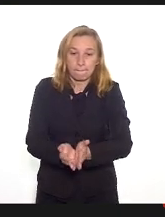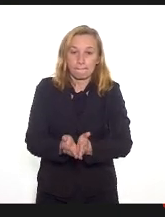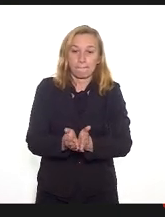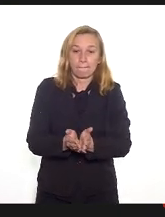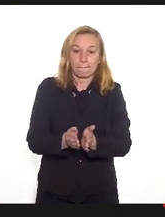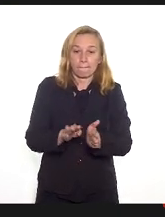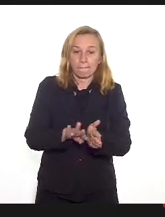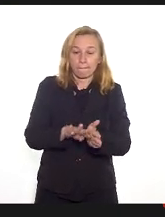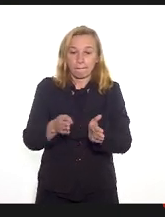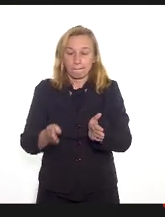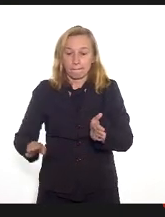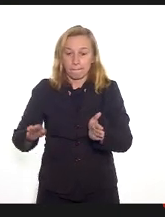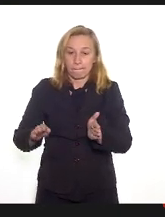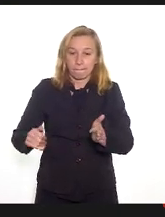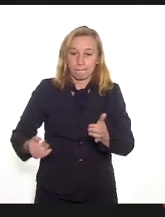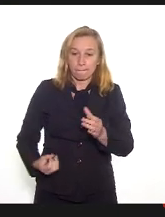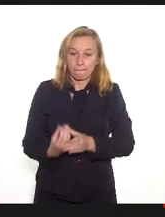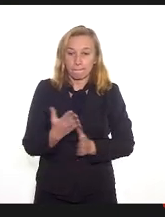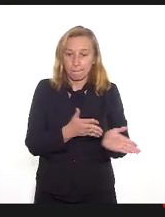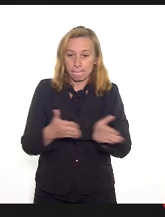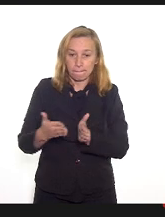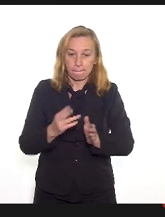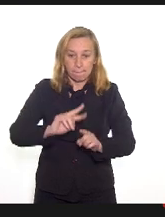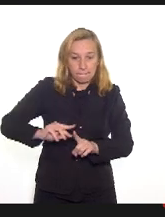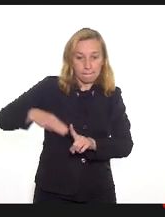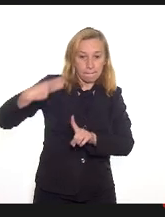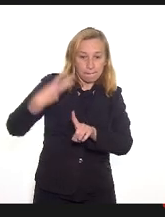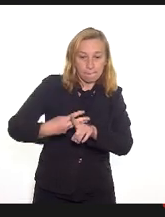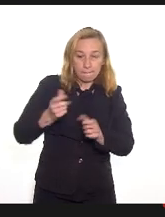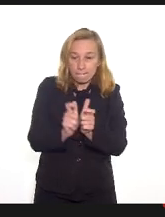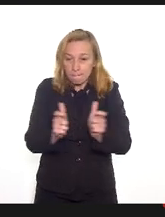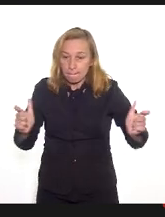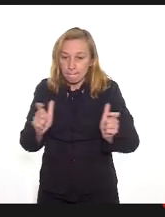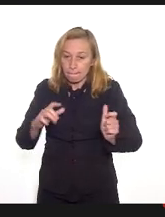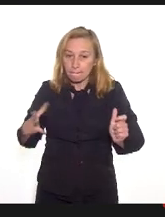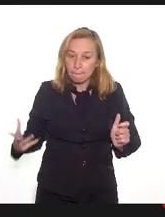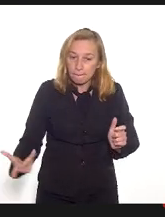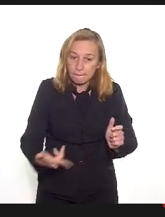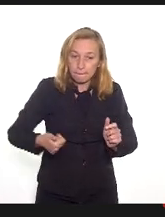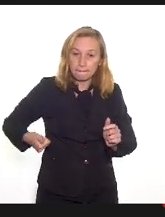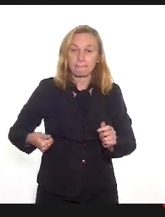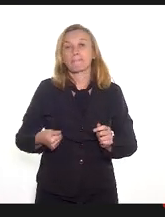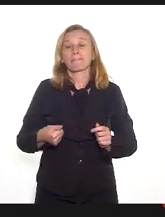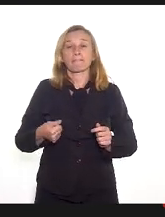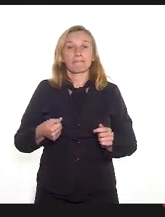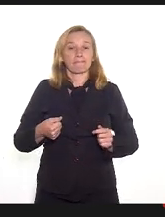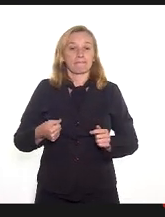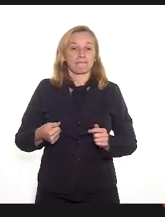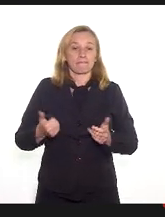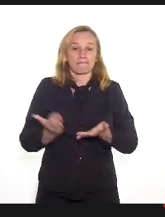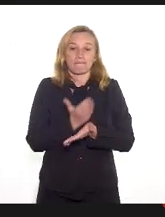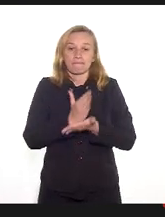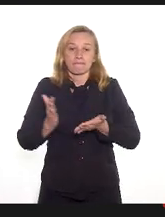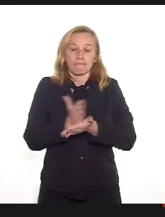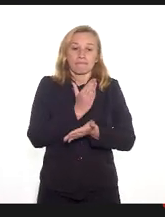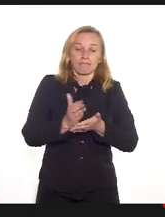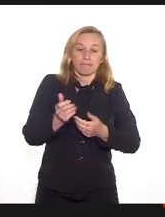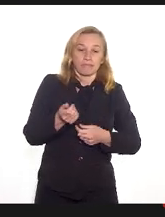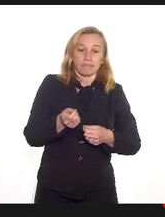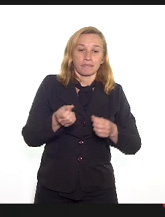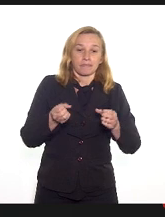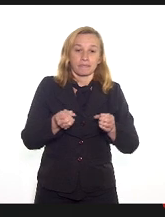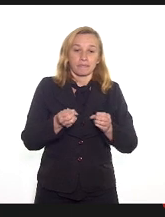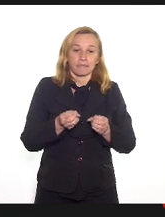isso significa que nós teremos que ter grande eficiência em algumas atividades ligadas